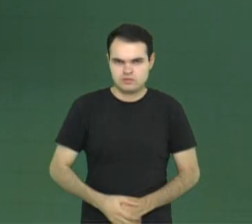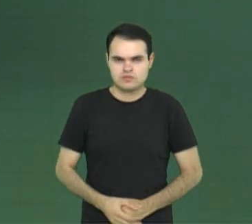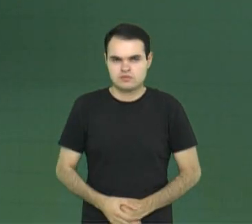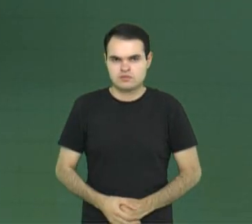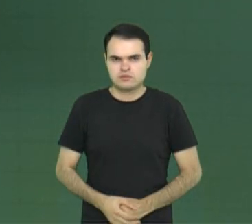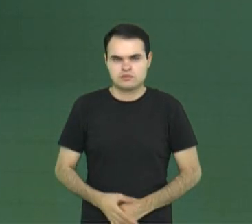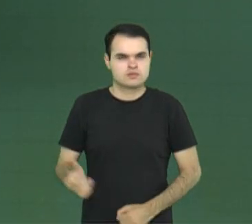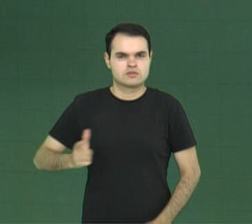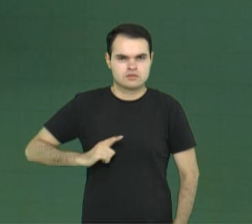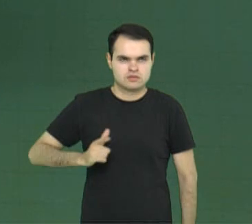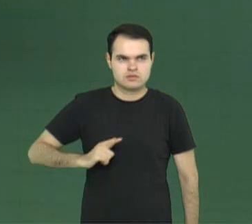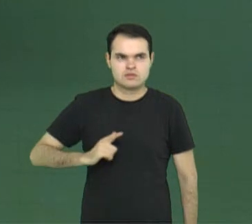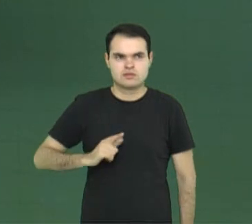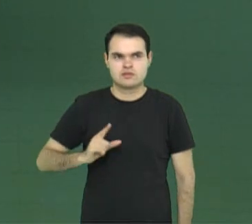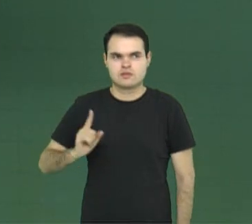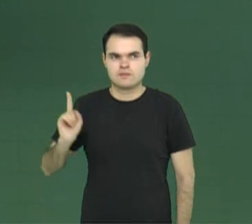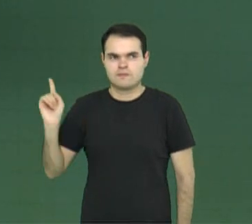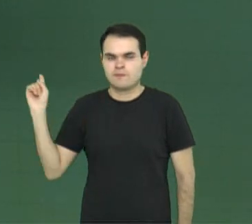Aqui nós vamos ter